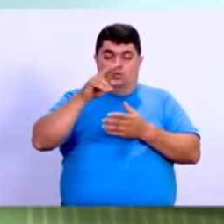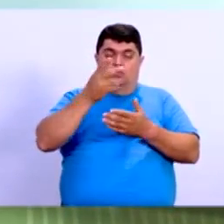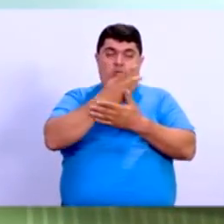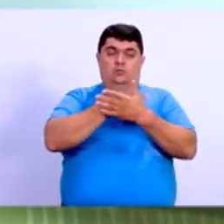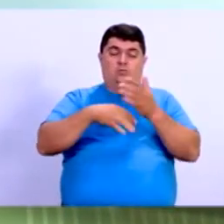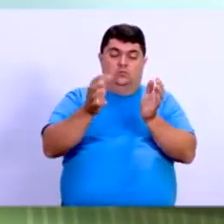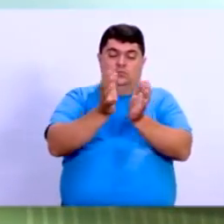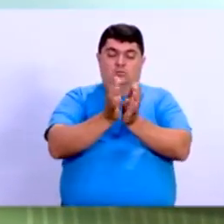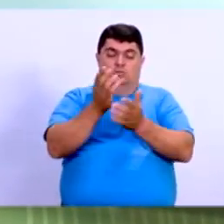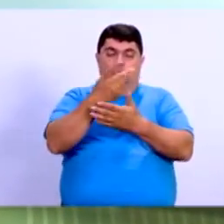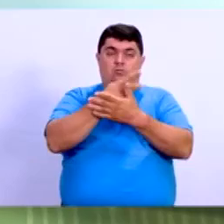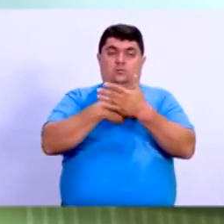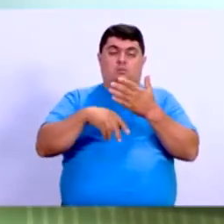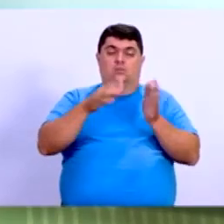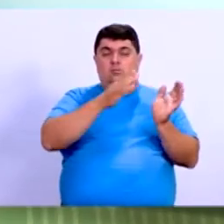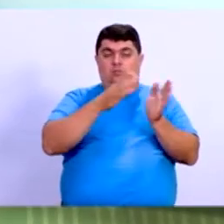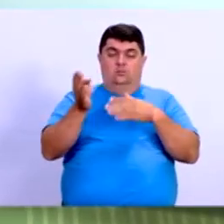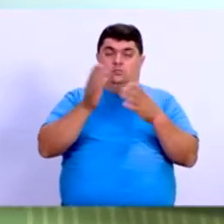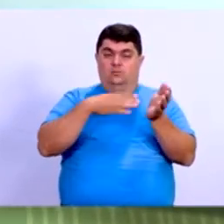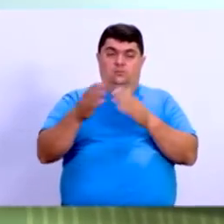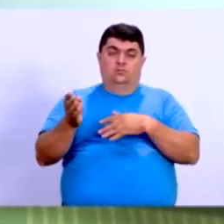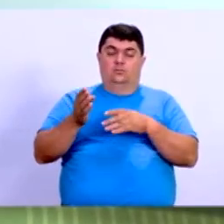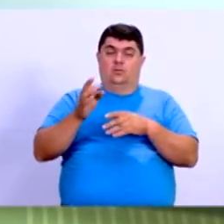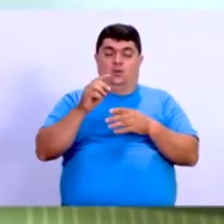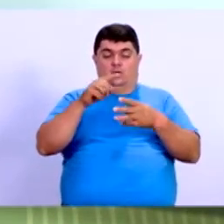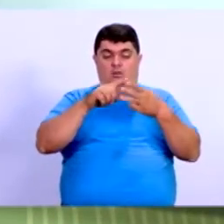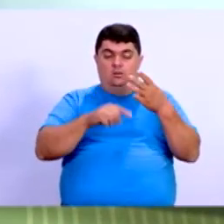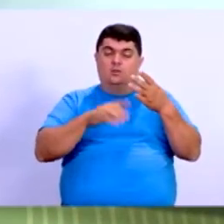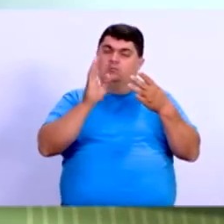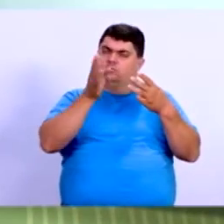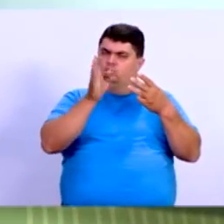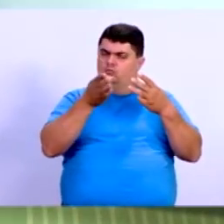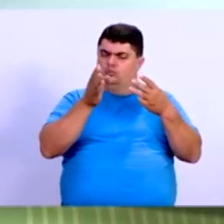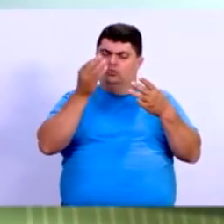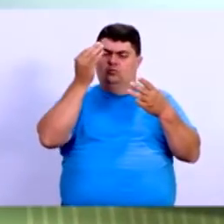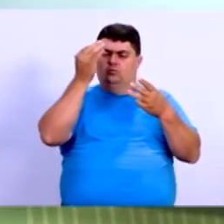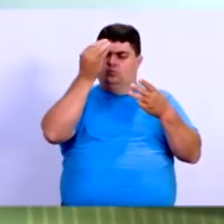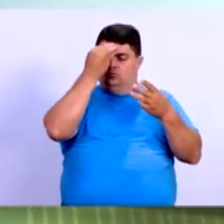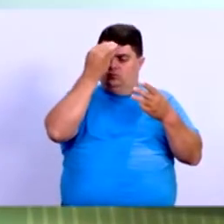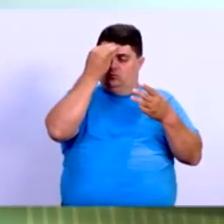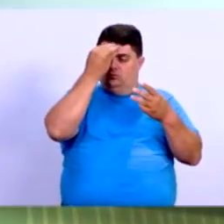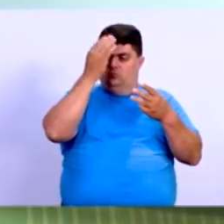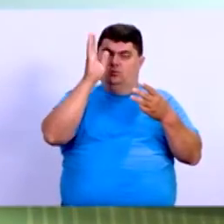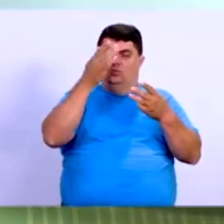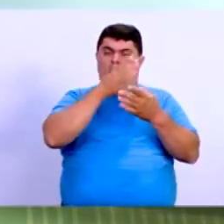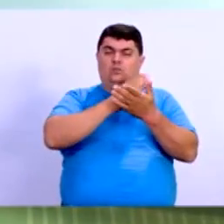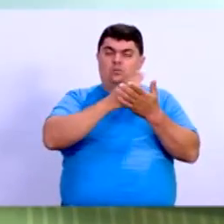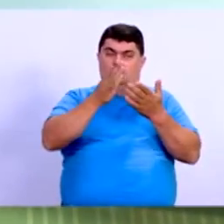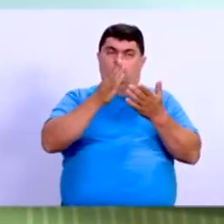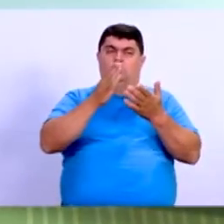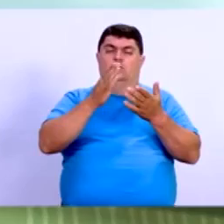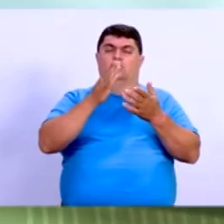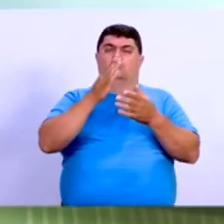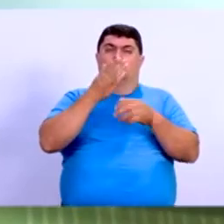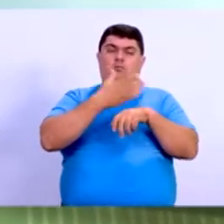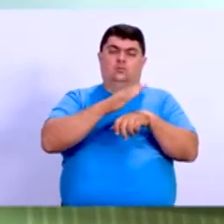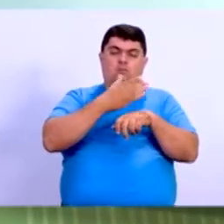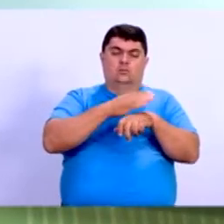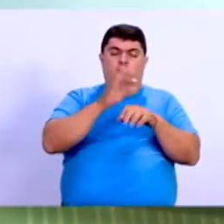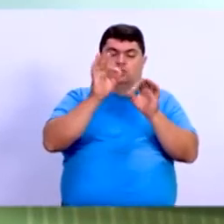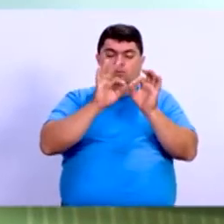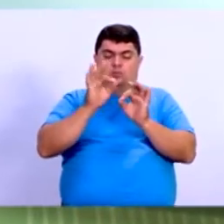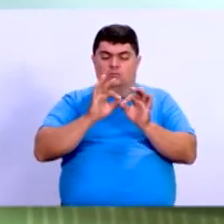diagrama de classe e diagrama de sequência. Com esses 3 diagramas, os senhores podem começar já a